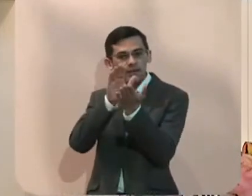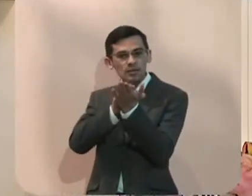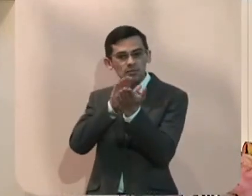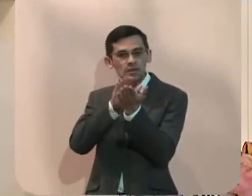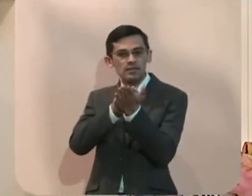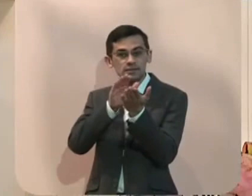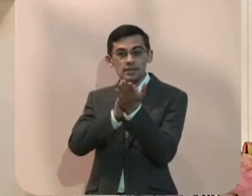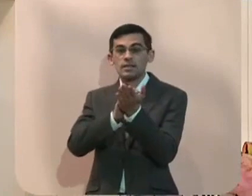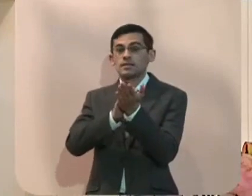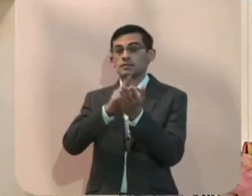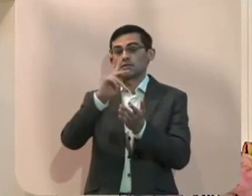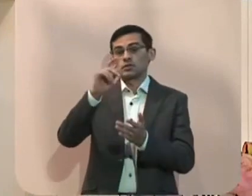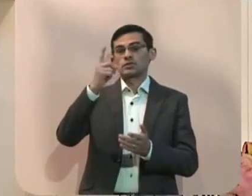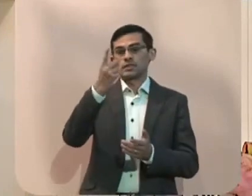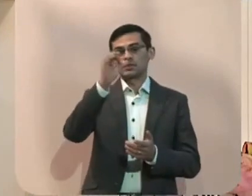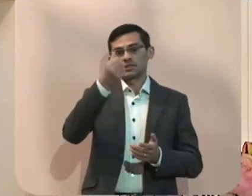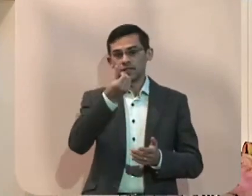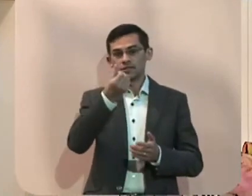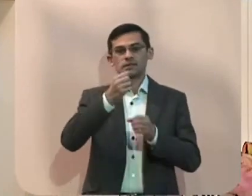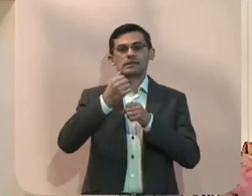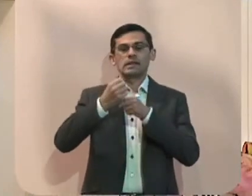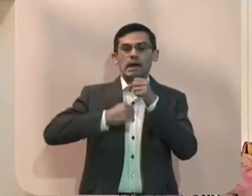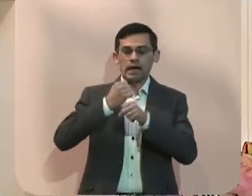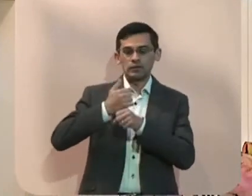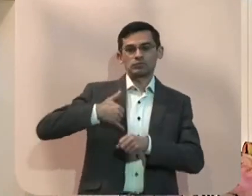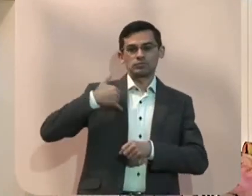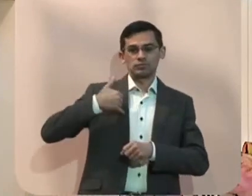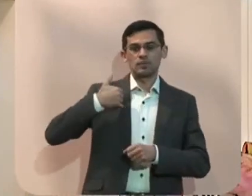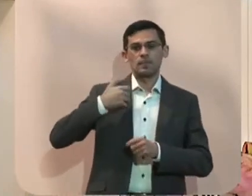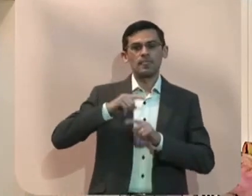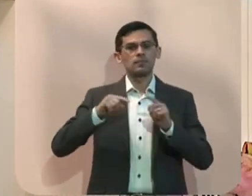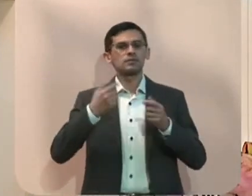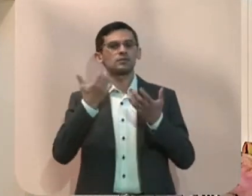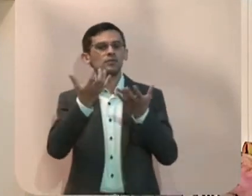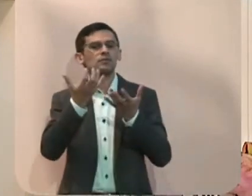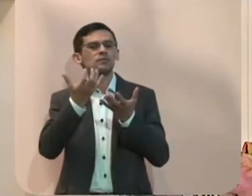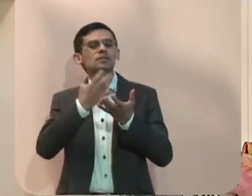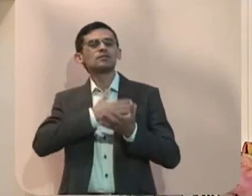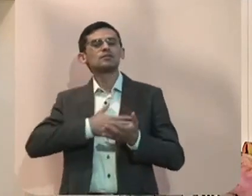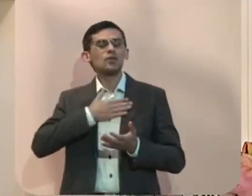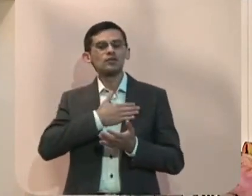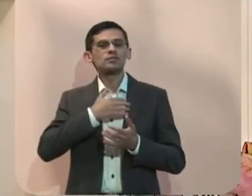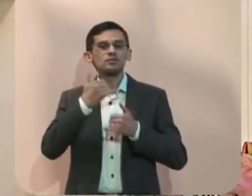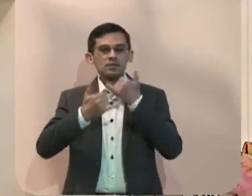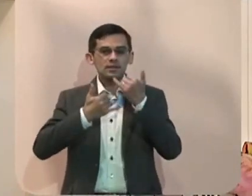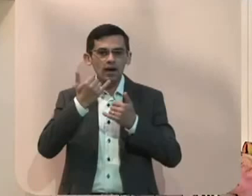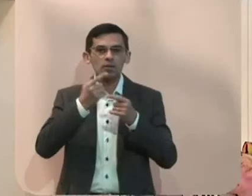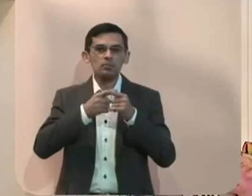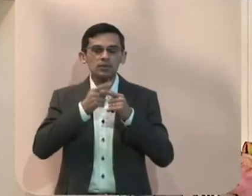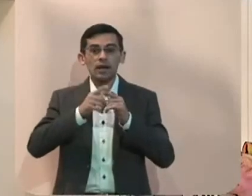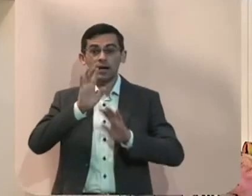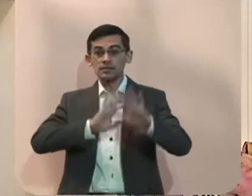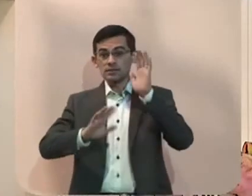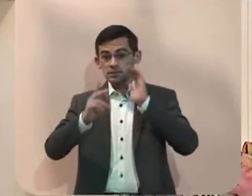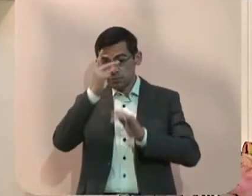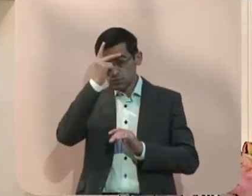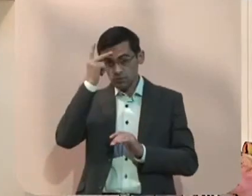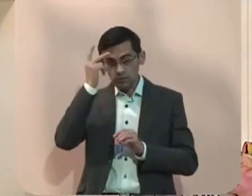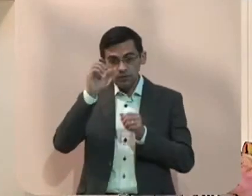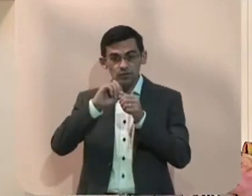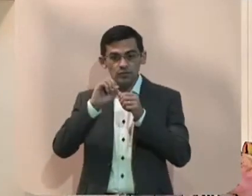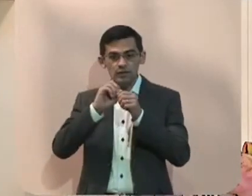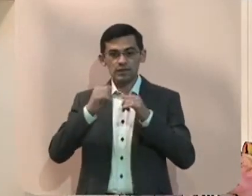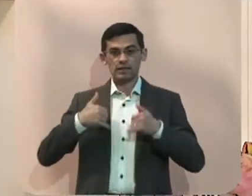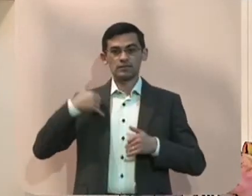parabéns pelos seus 106 anos. Eu sempre gosto de brincar assim, porque às vezes quando a gente fala do aniversário da igreja,